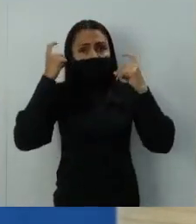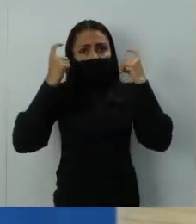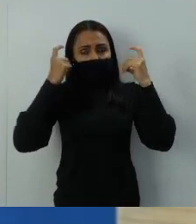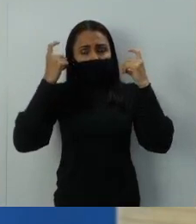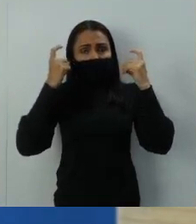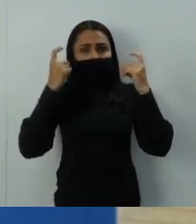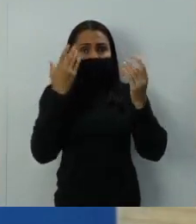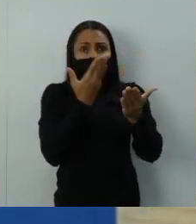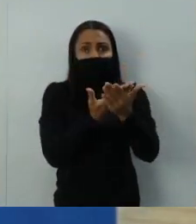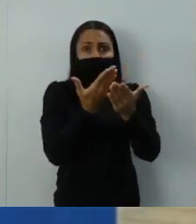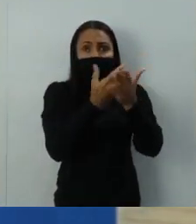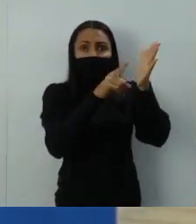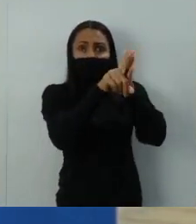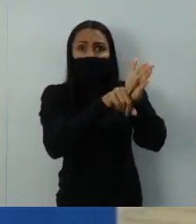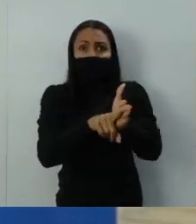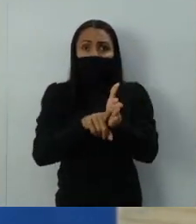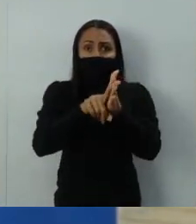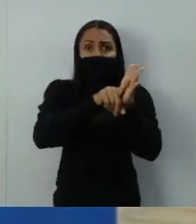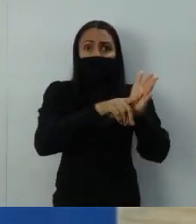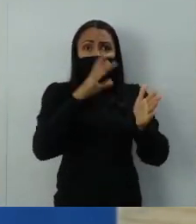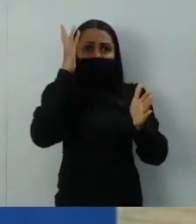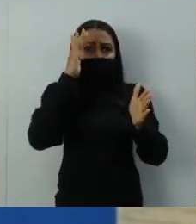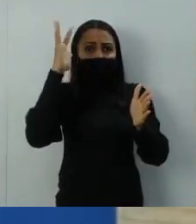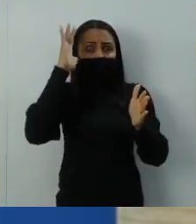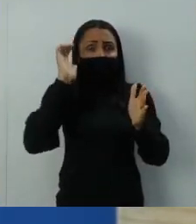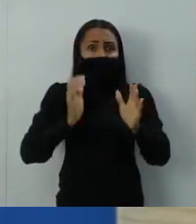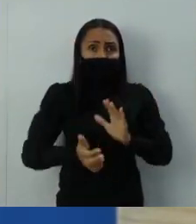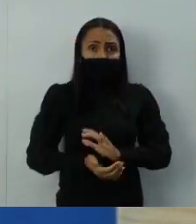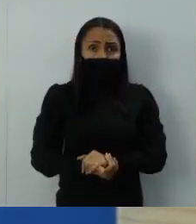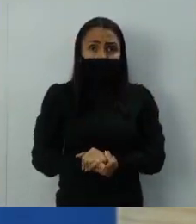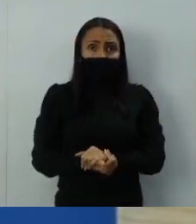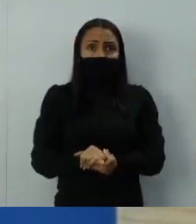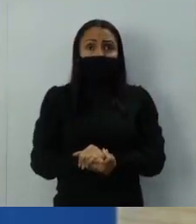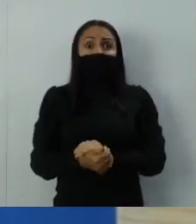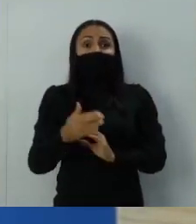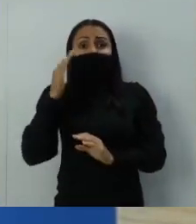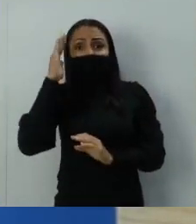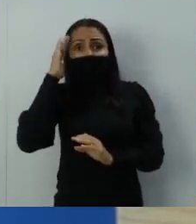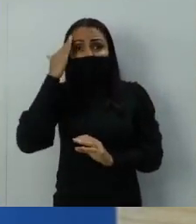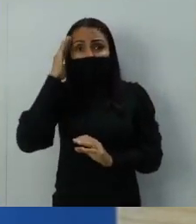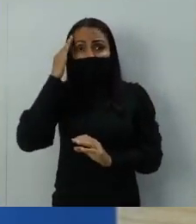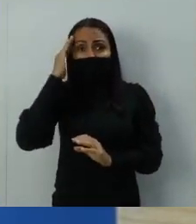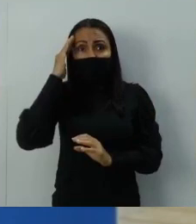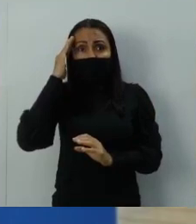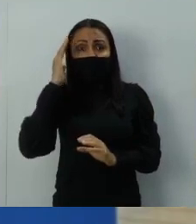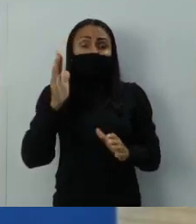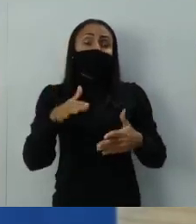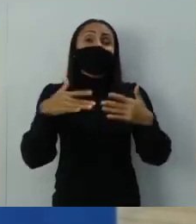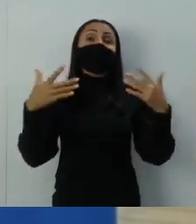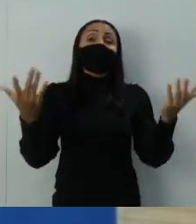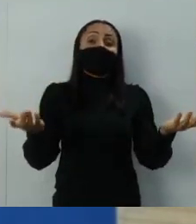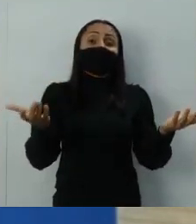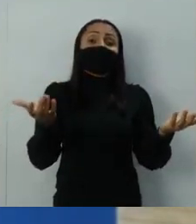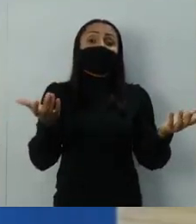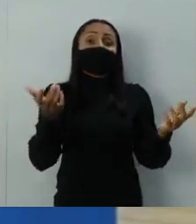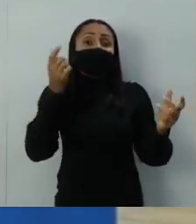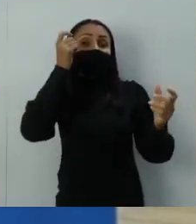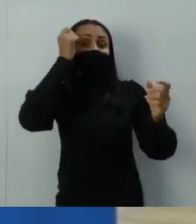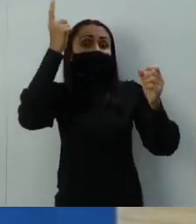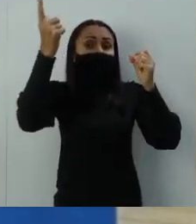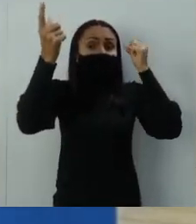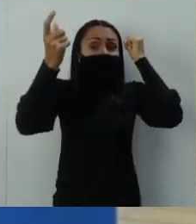ideologia? Seria exatamente o seguinte: entender quais são as ideias, ou quais são as ideias que estão dentro